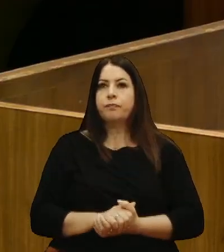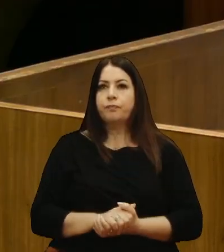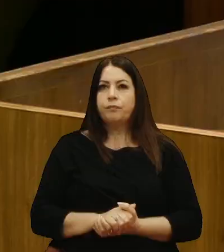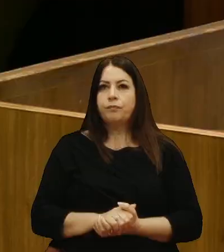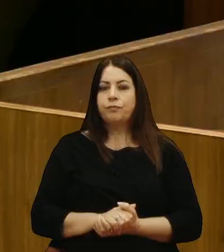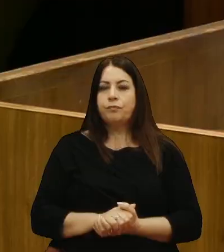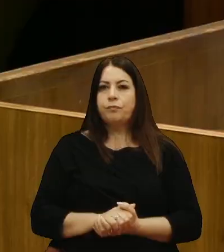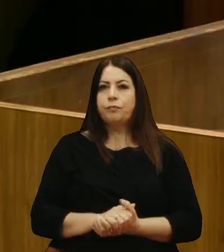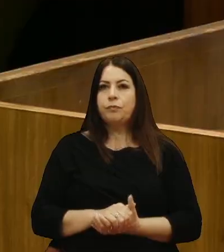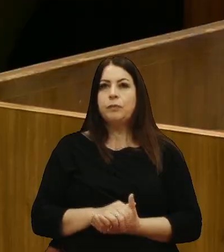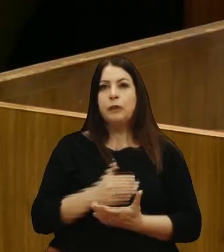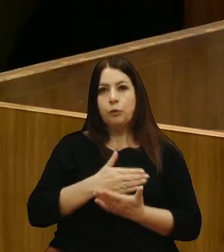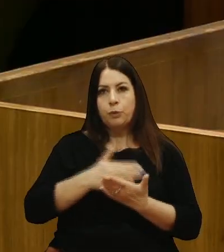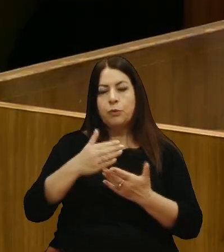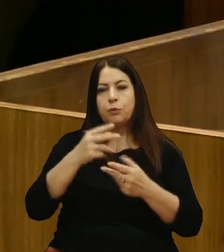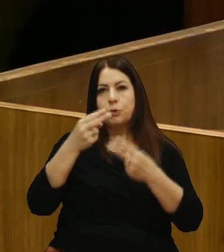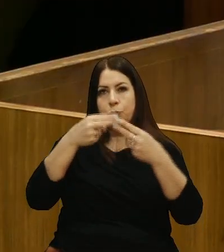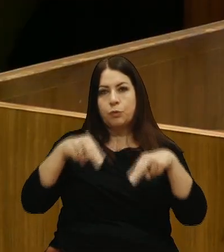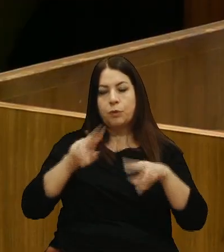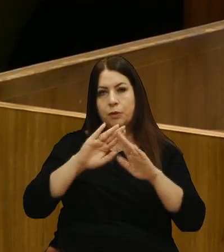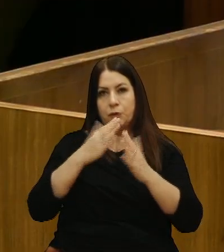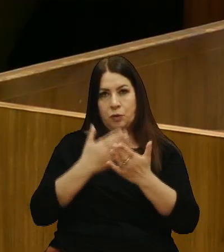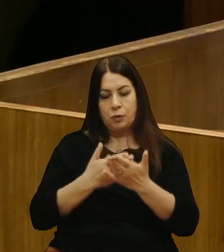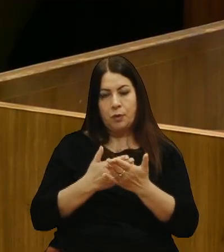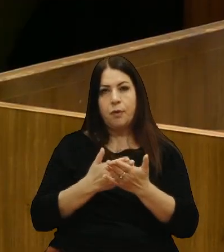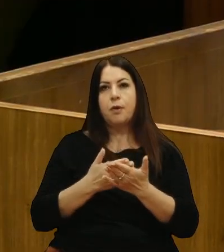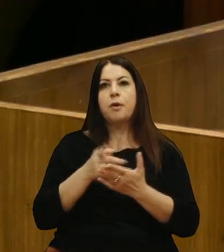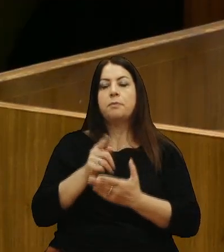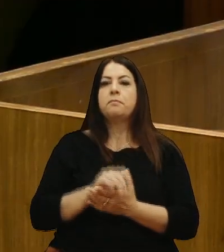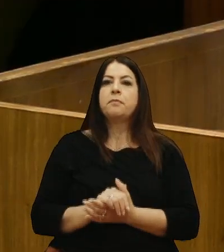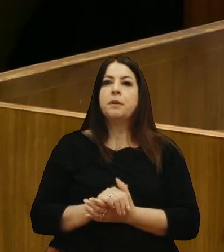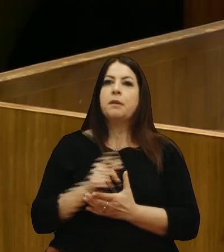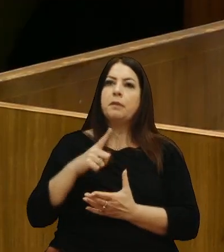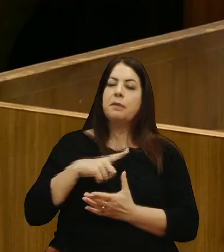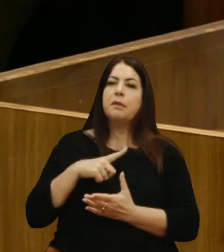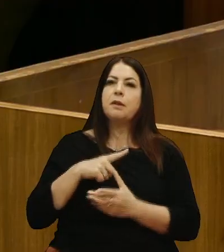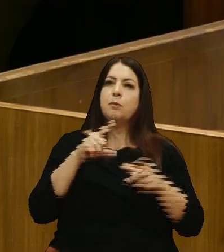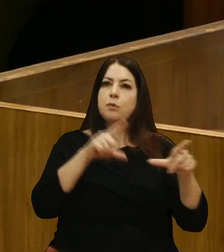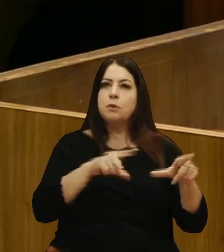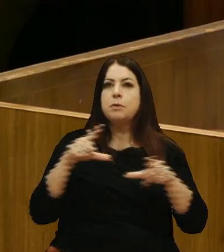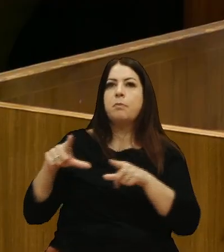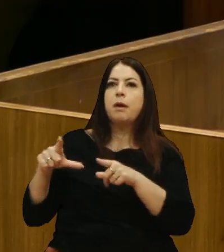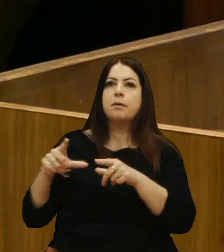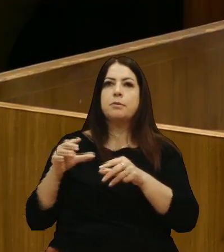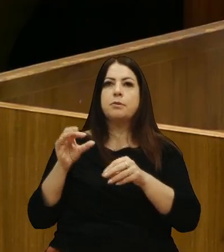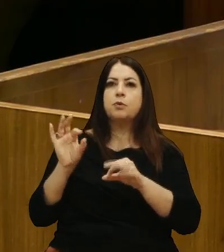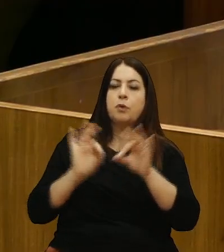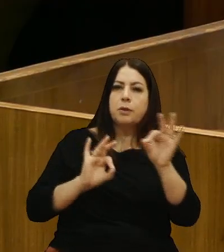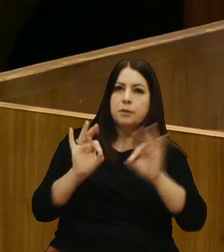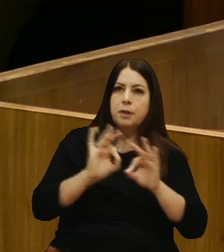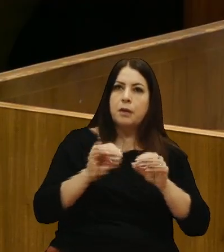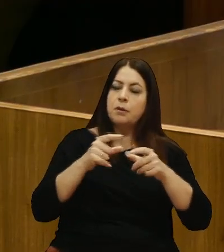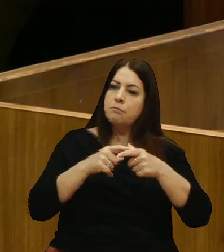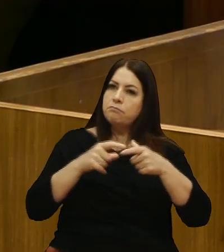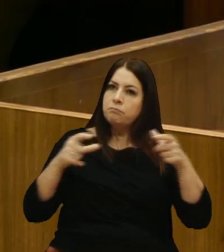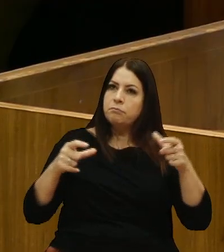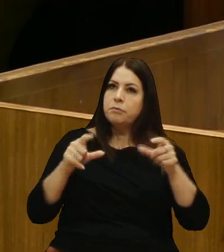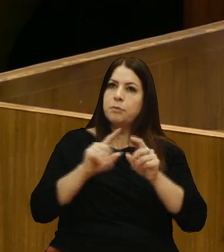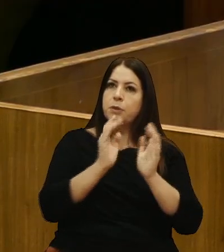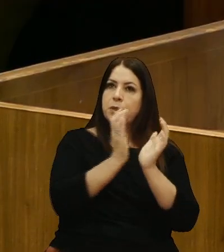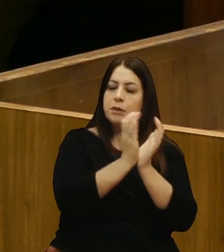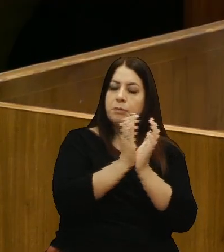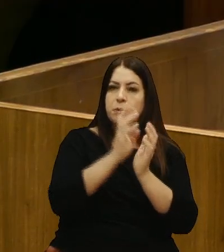Desde a sua inauguração, a Escola Giuseppe Garibaldi tem os seus espaços físicos organizados e ampliados pelas